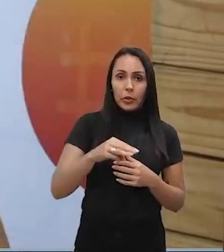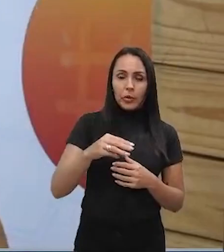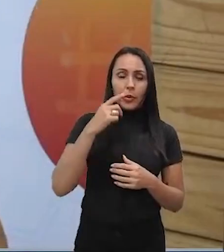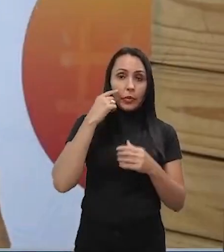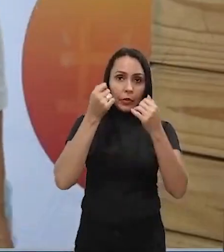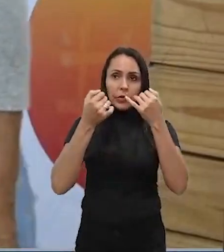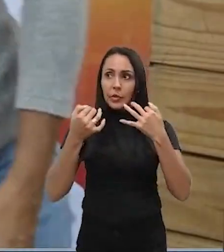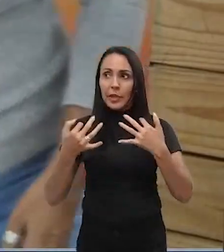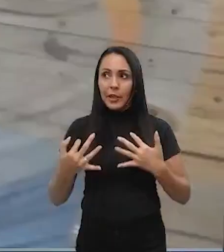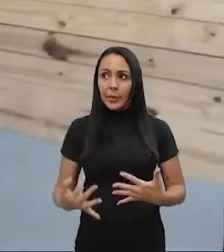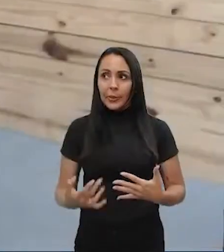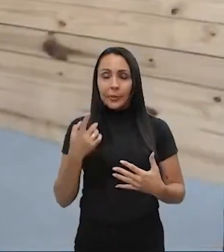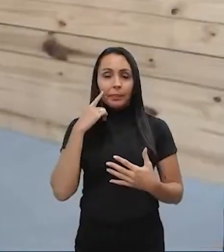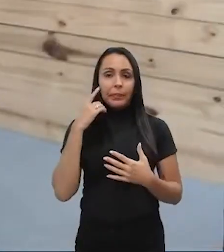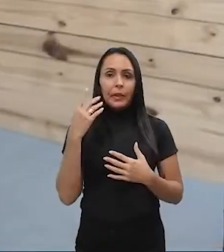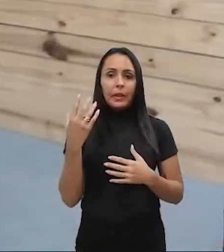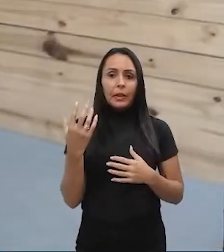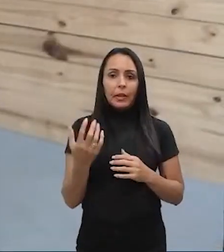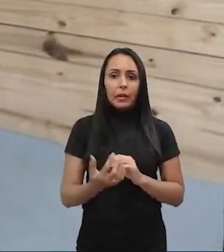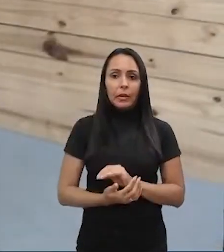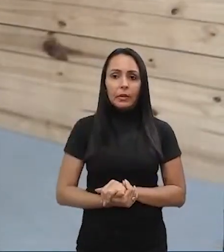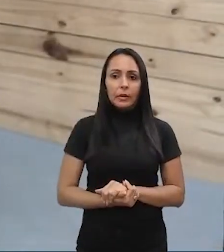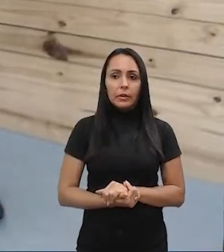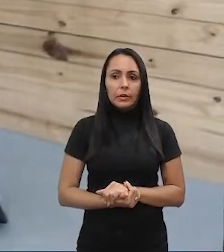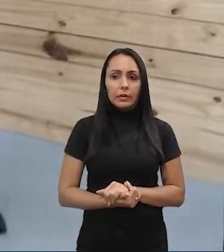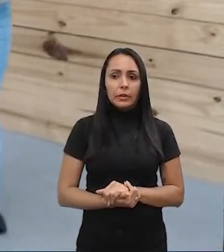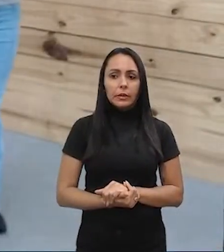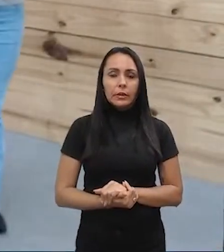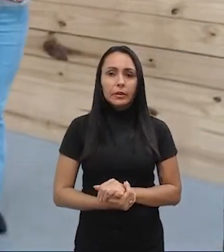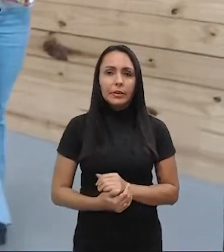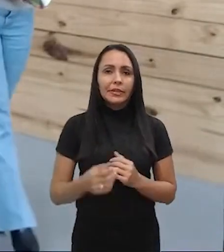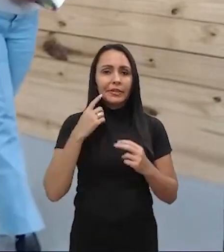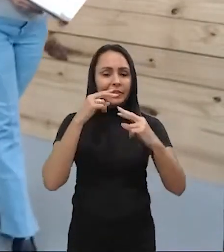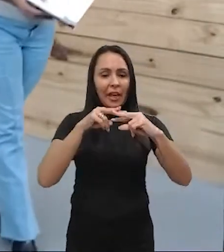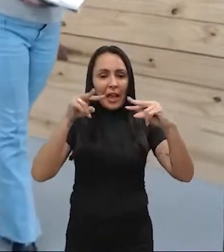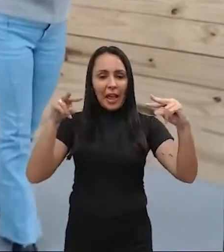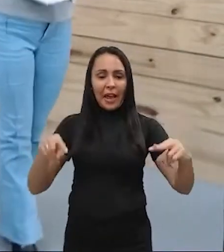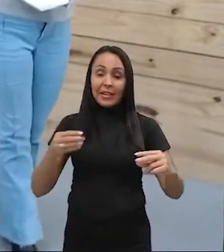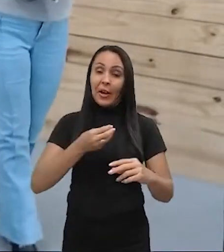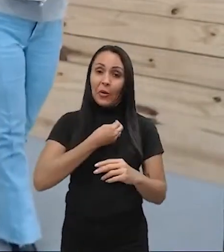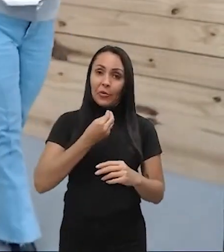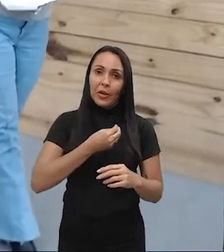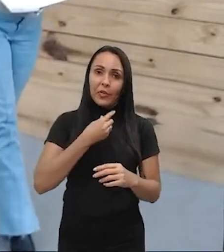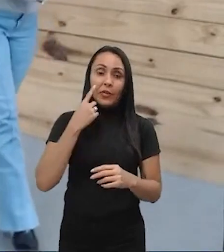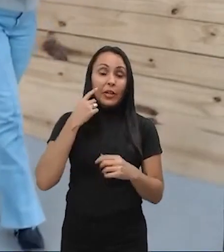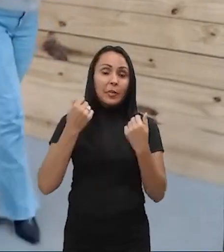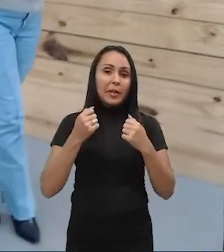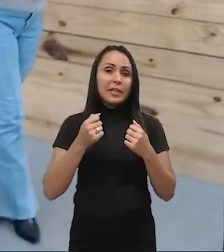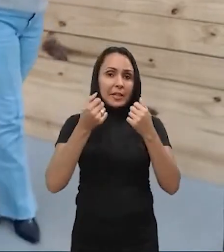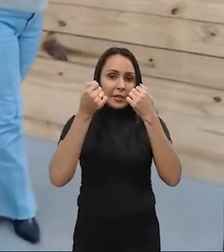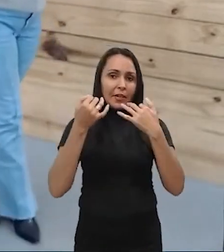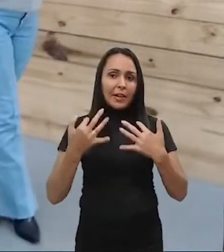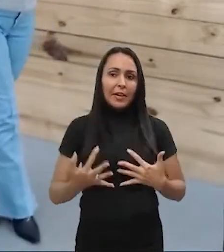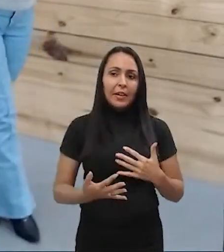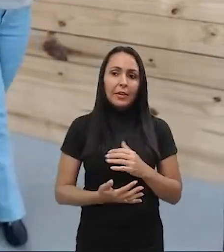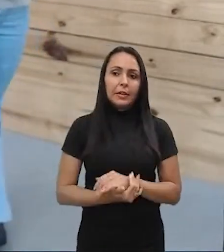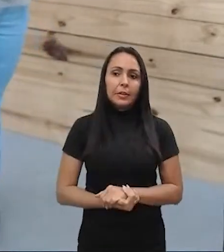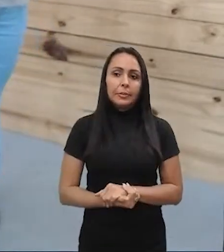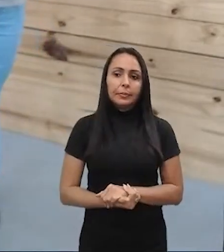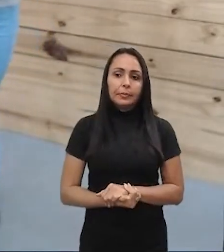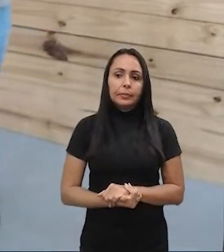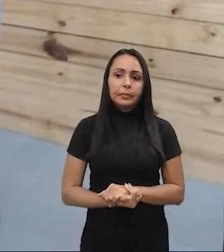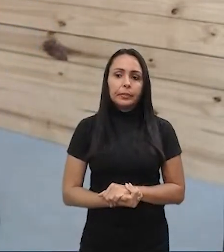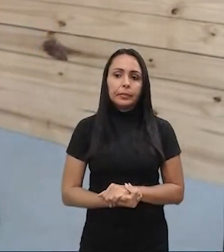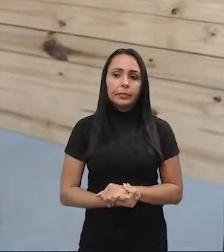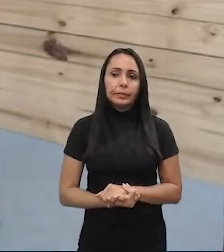muito, né? O professor fala muito. Eu quero... É assim, viu, minha gente? Na EAD, ao vivo ou não, a gente tem que falar, né?